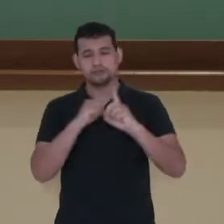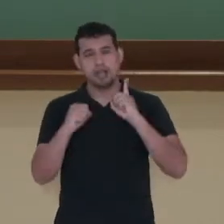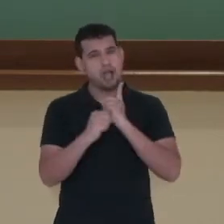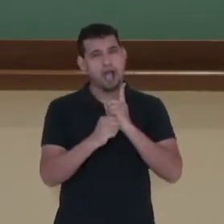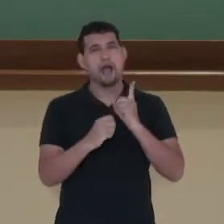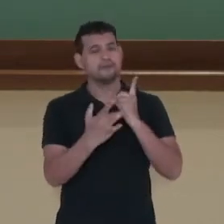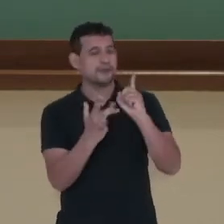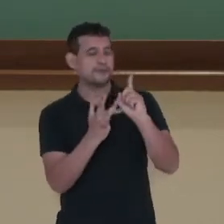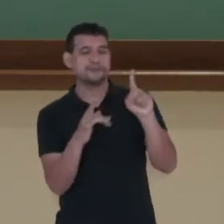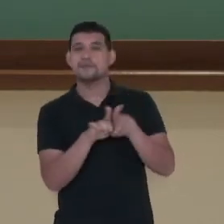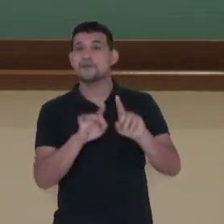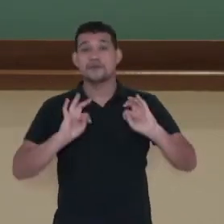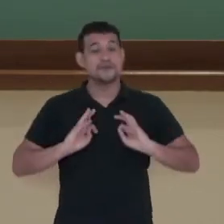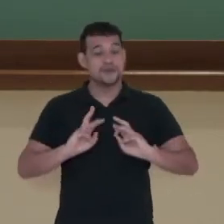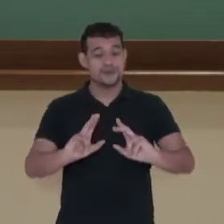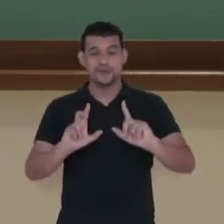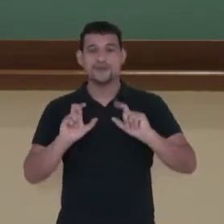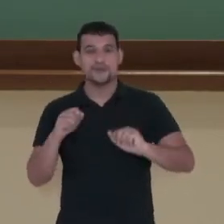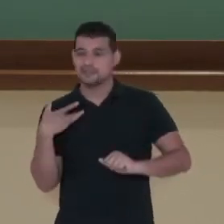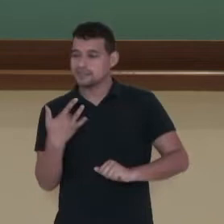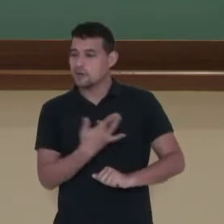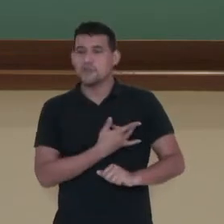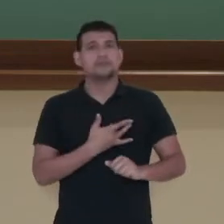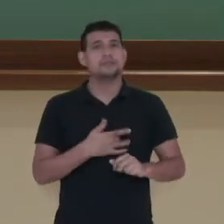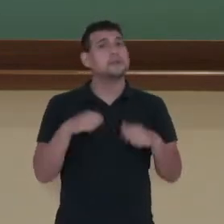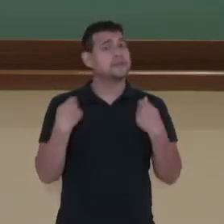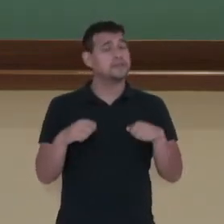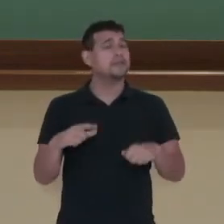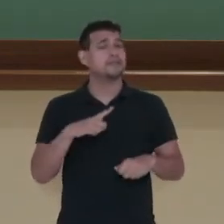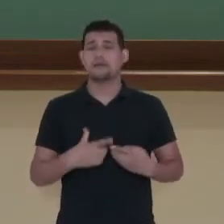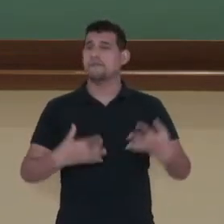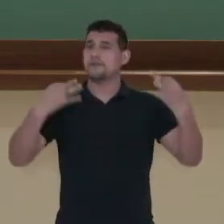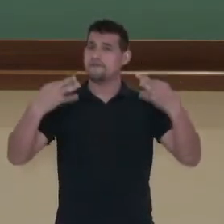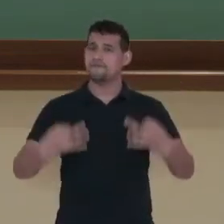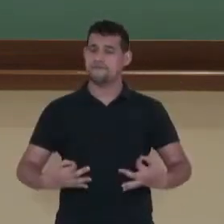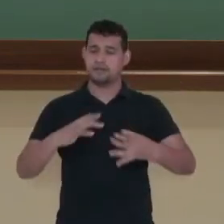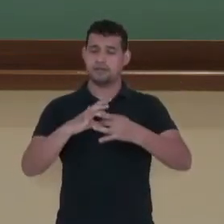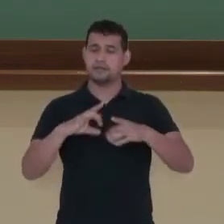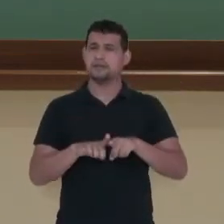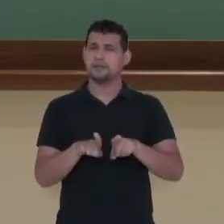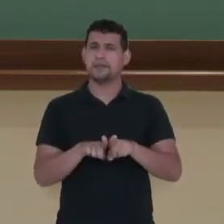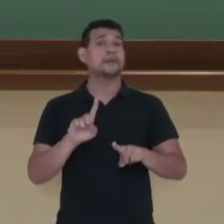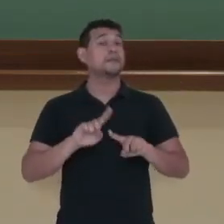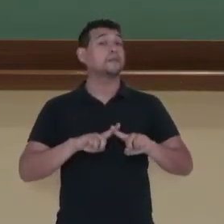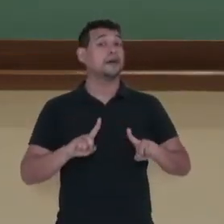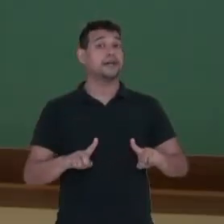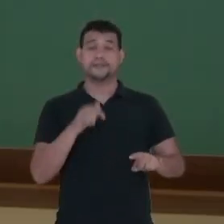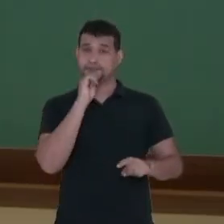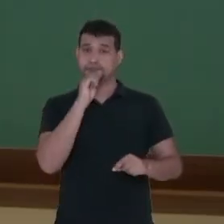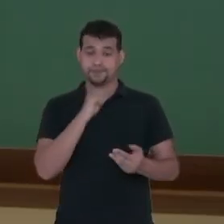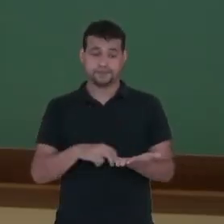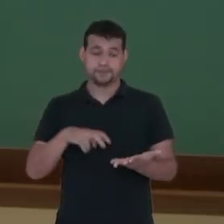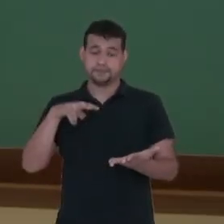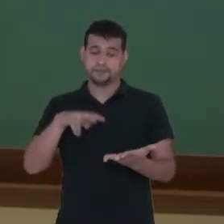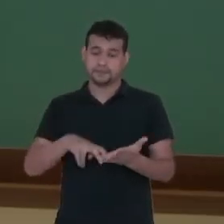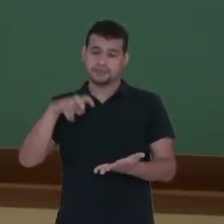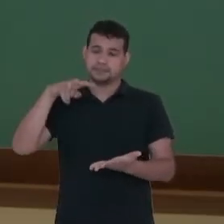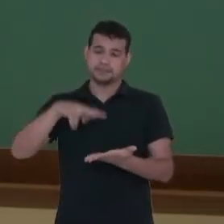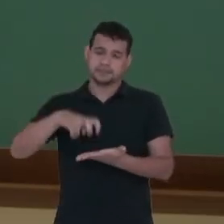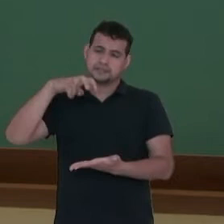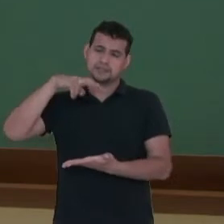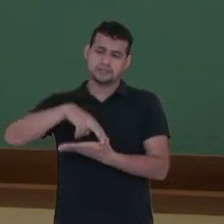com que a nossa saúde ela esteja em perfeito estado. E o parkour vem